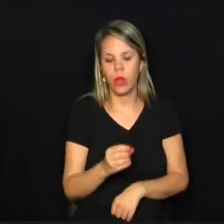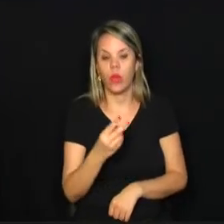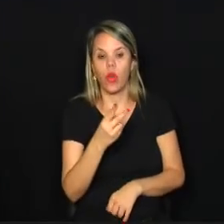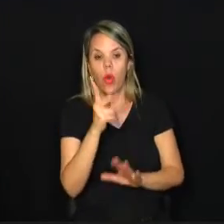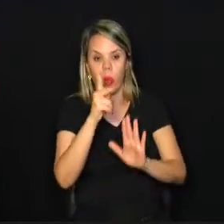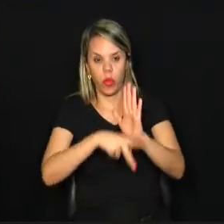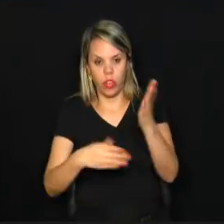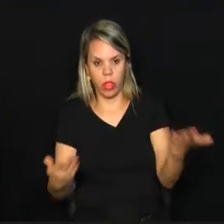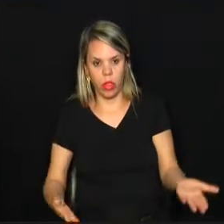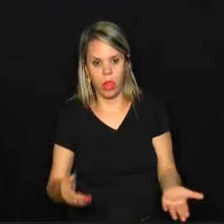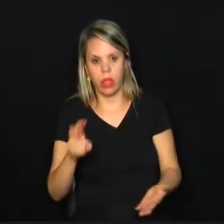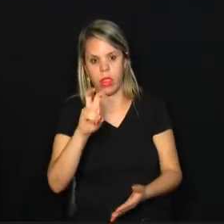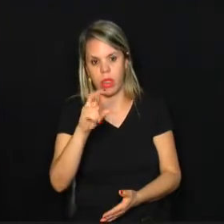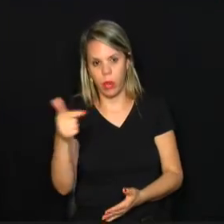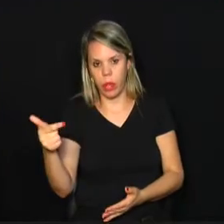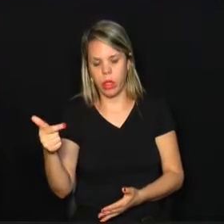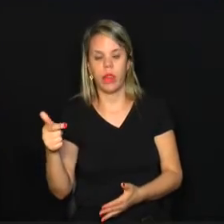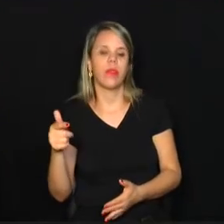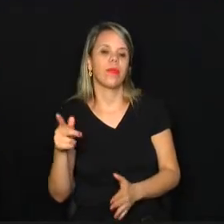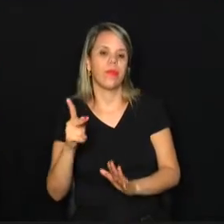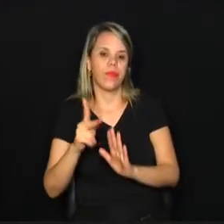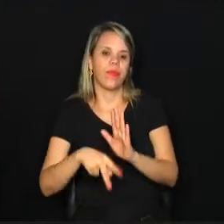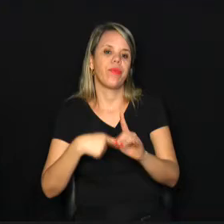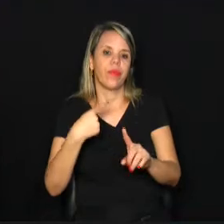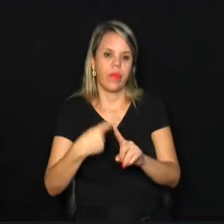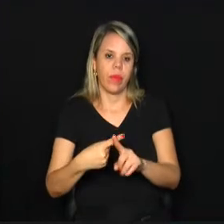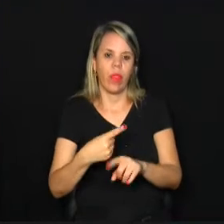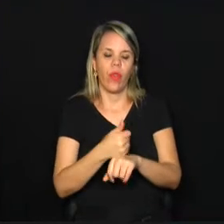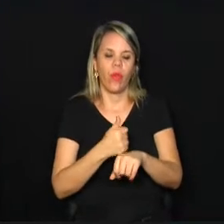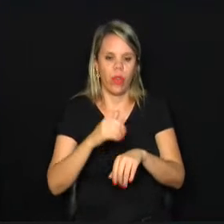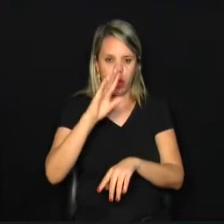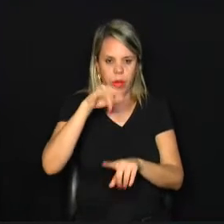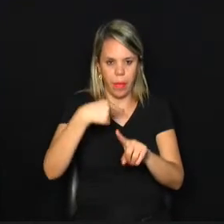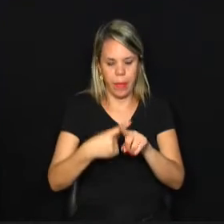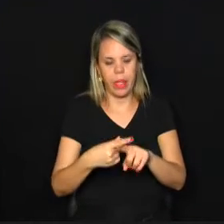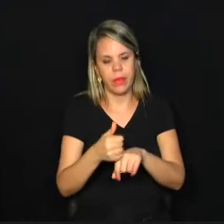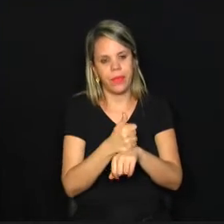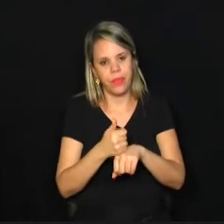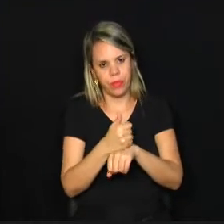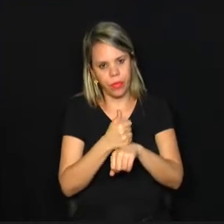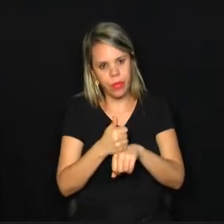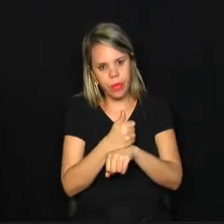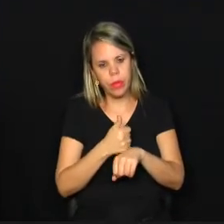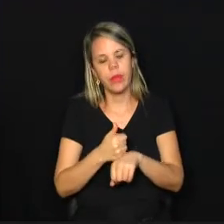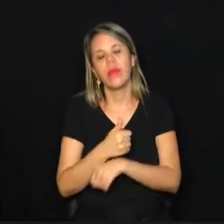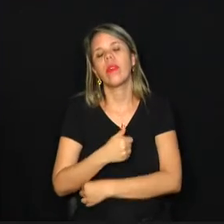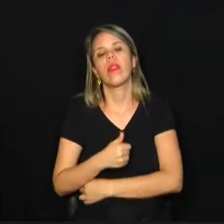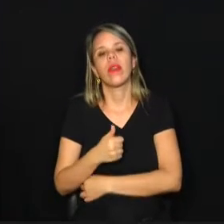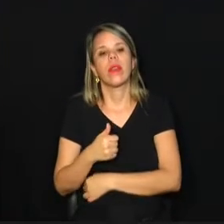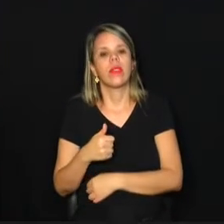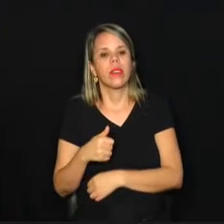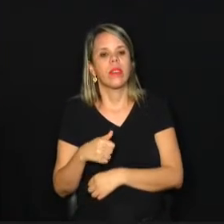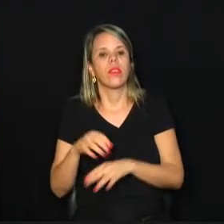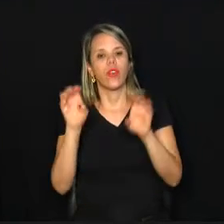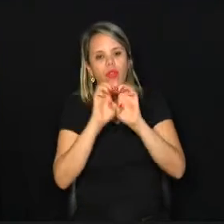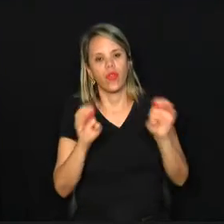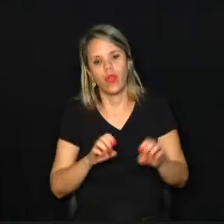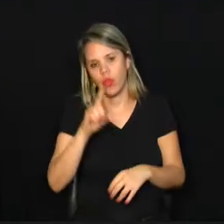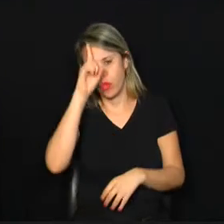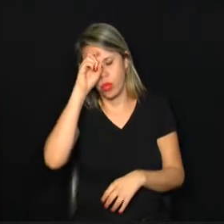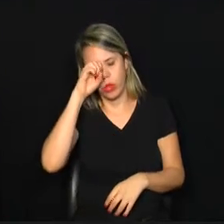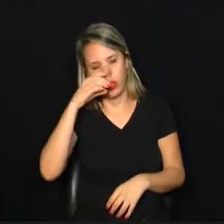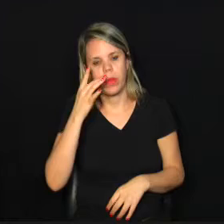152. Essas 10 funções a mais, que são para servidor de carreira, são a estrutura do Hospital Ouro Verde, que é